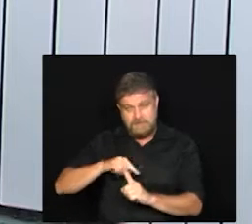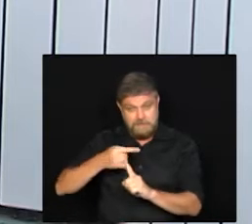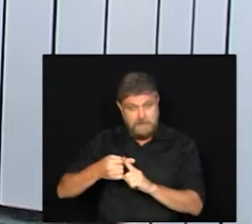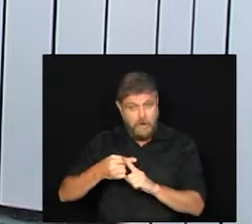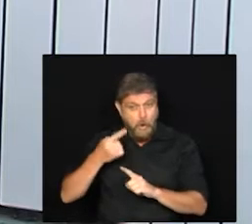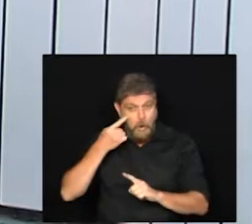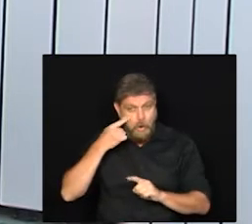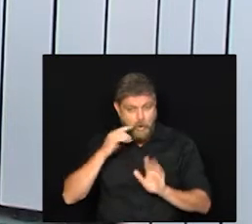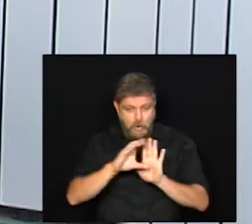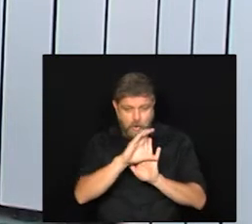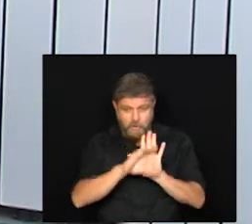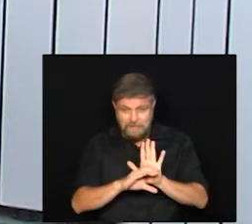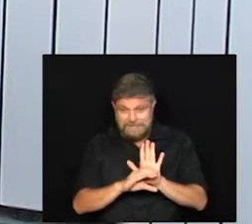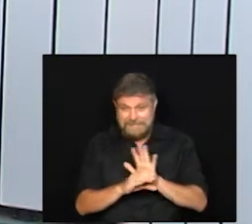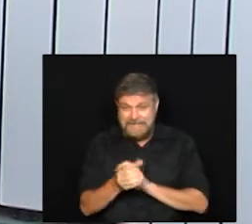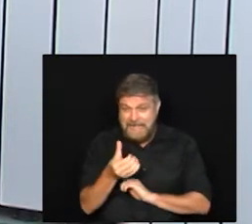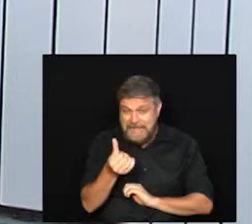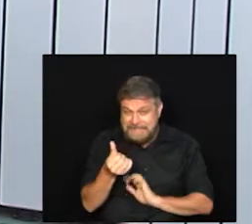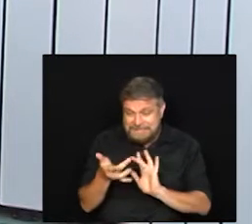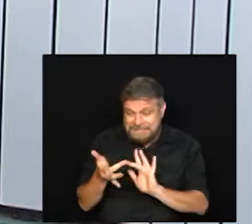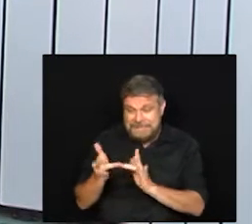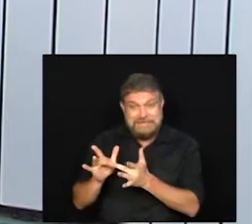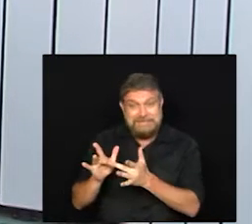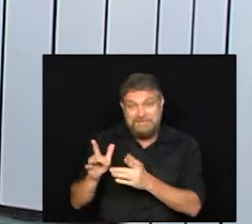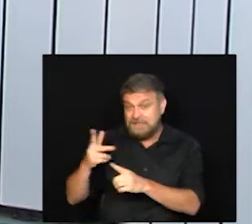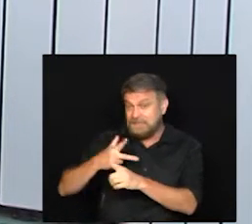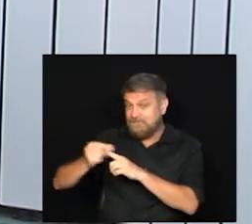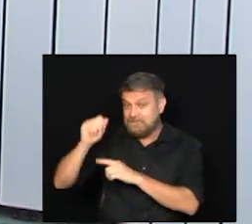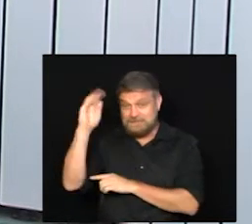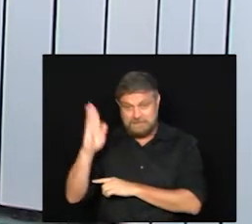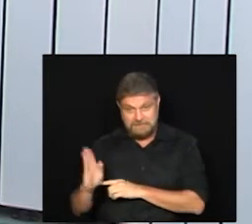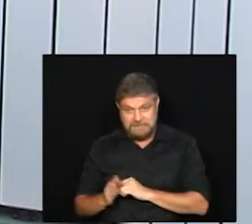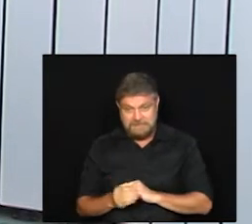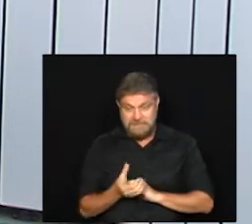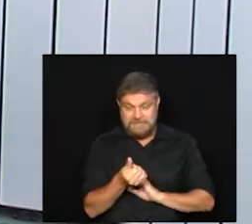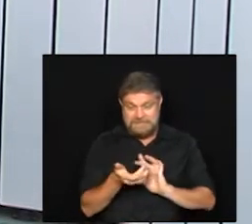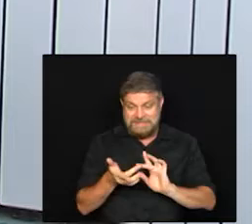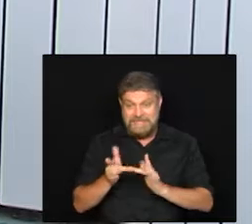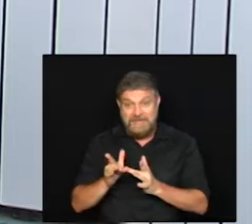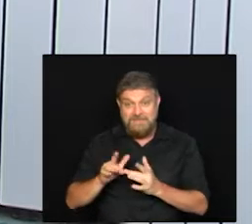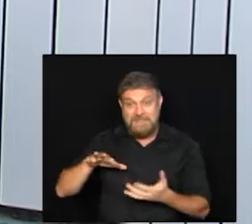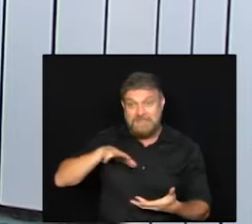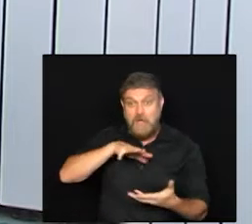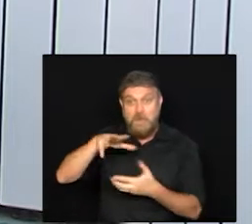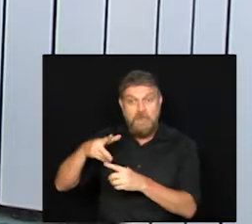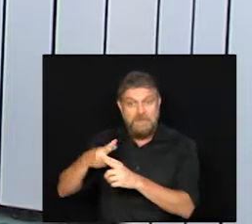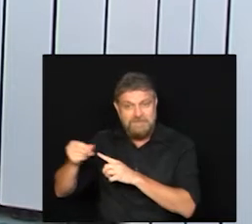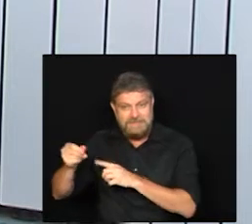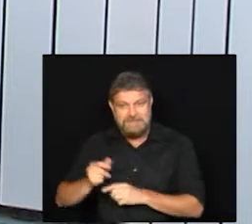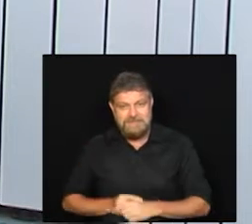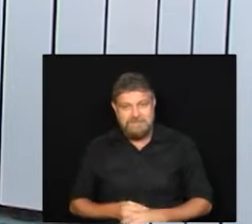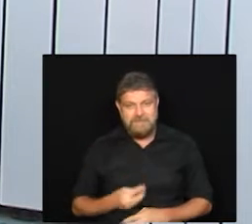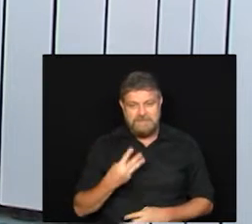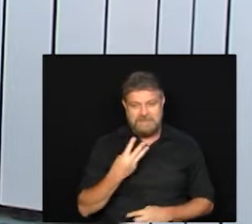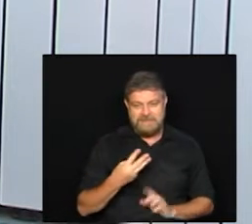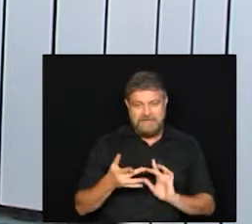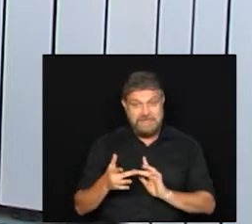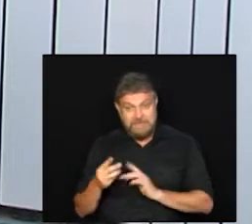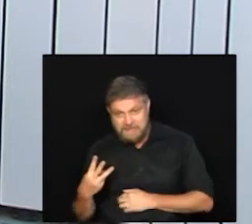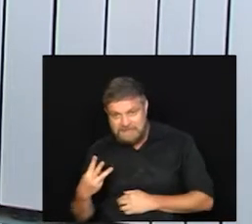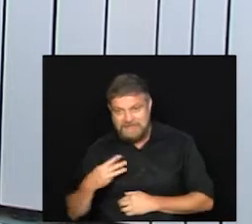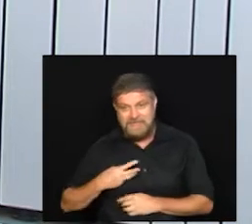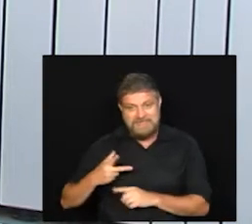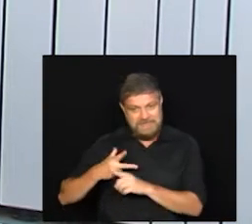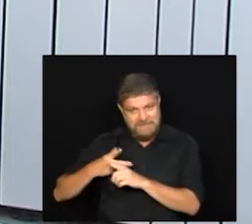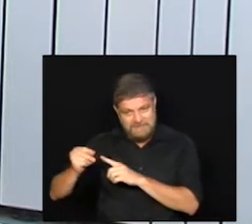do currículo. Ele é heptacampeão brasileiro, heptacampeão mundial, campeão mundial 3x3, campeão